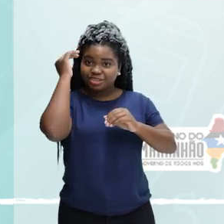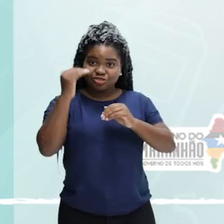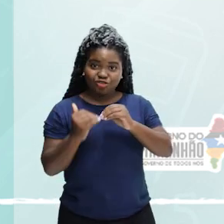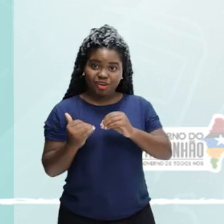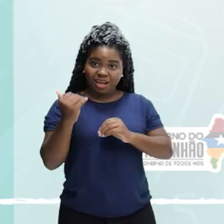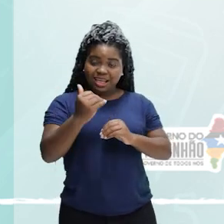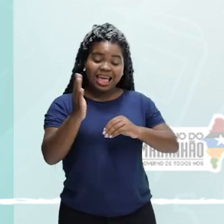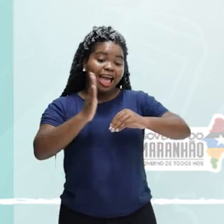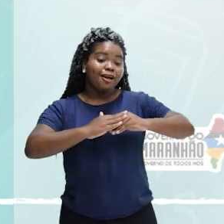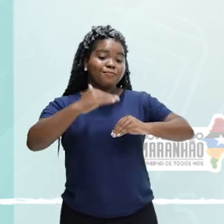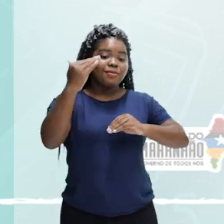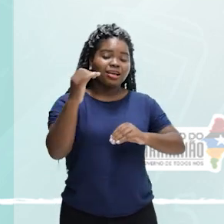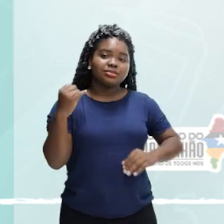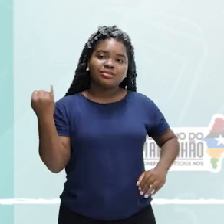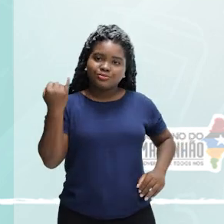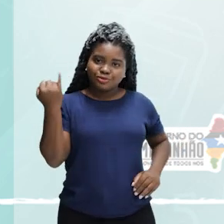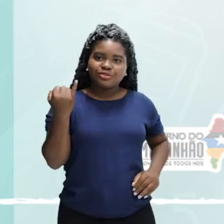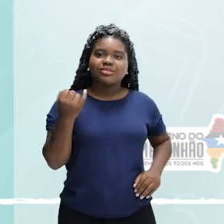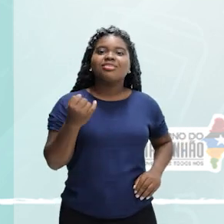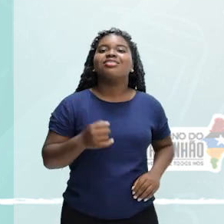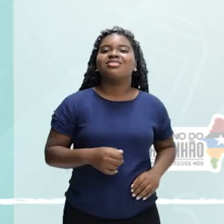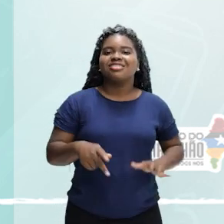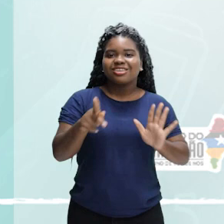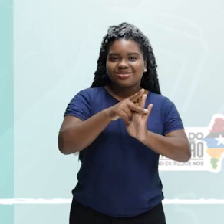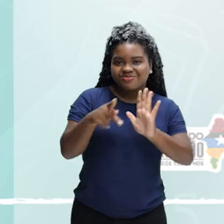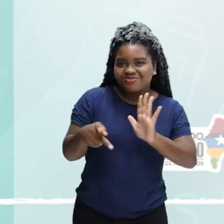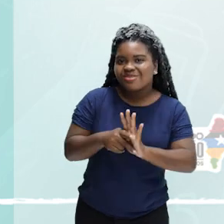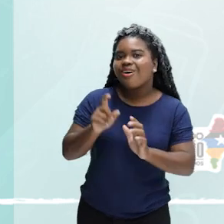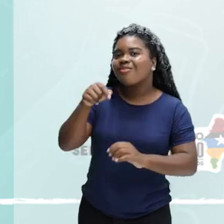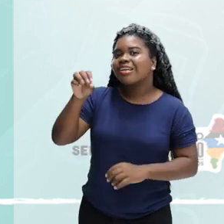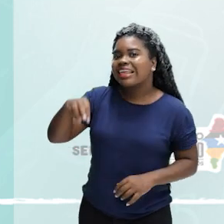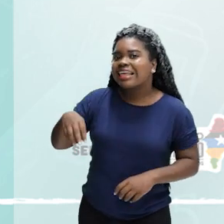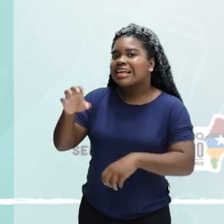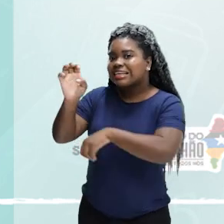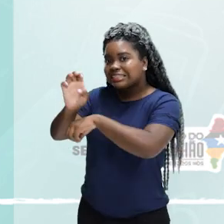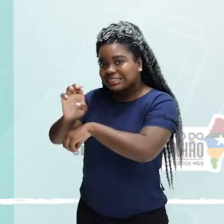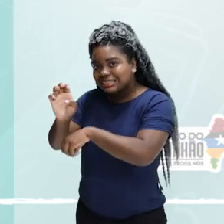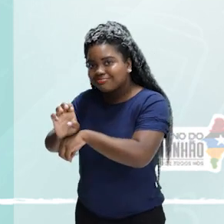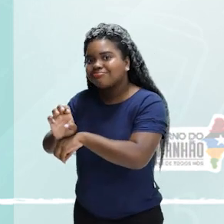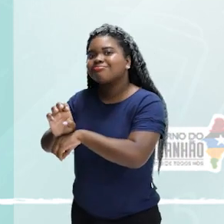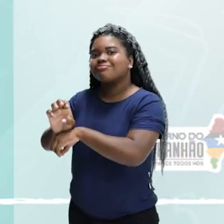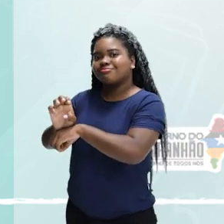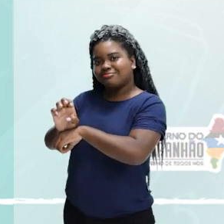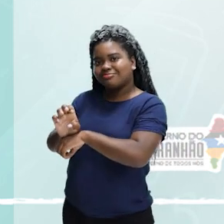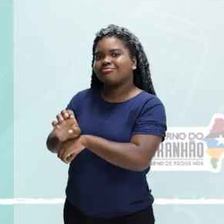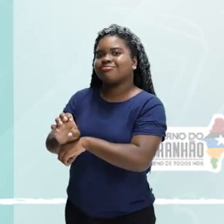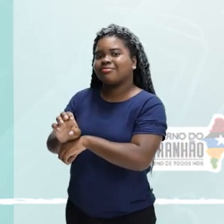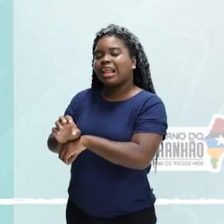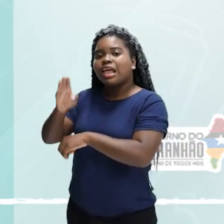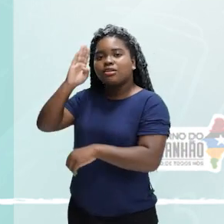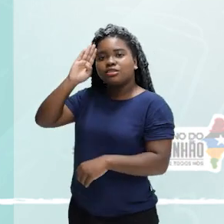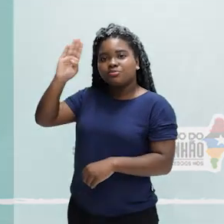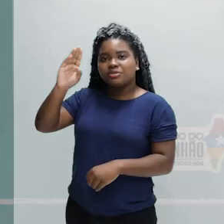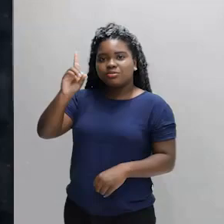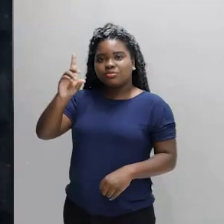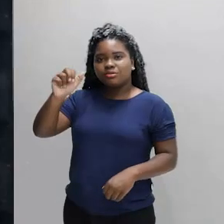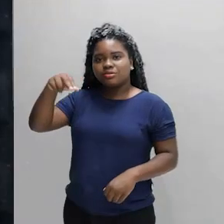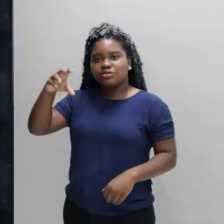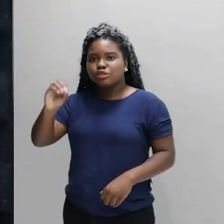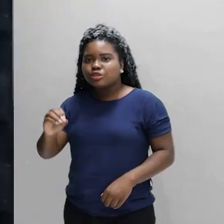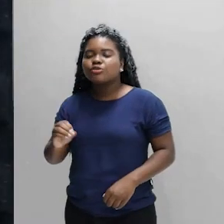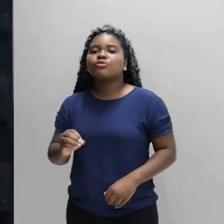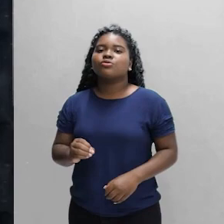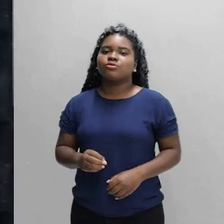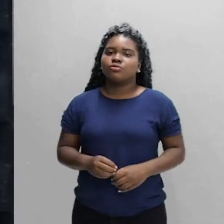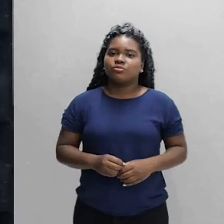mais importante até do que o próprio Estado, por essa visão liberal do Stuart Mill. por esse princípio do dano que fundamenta as